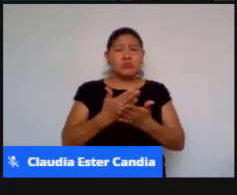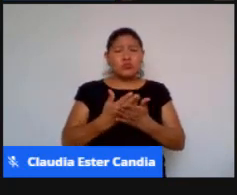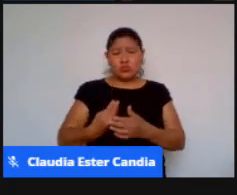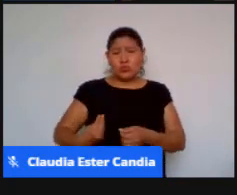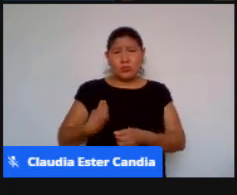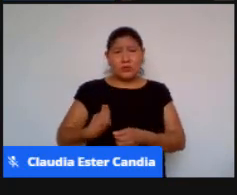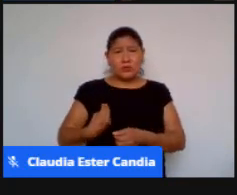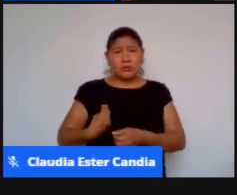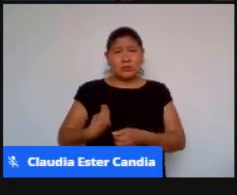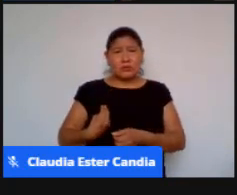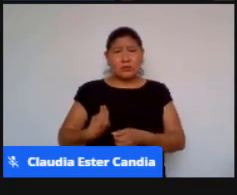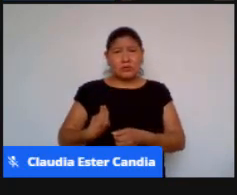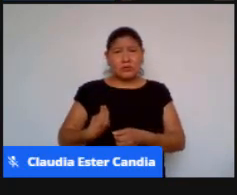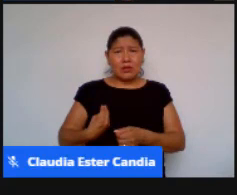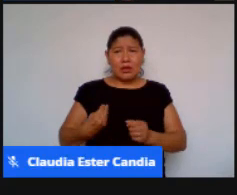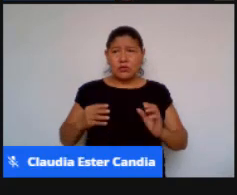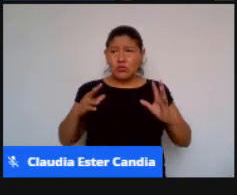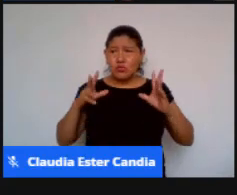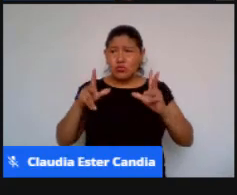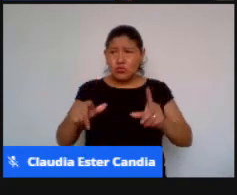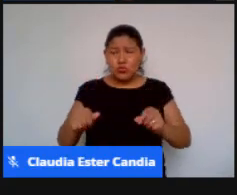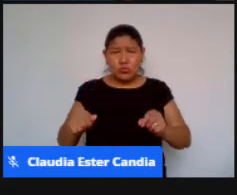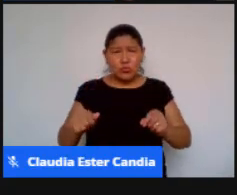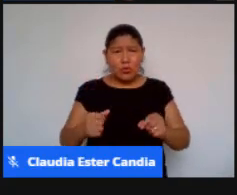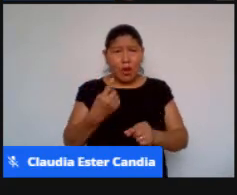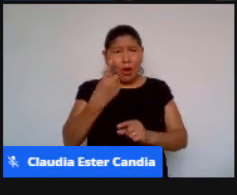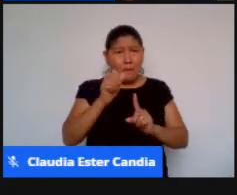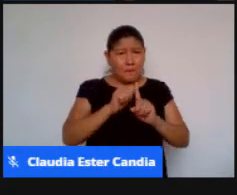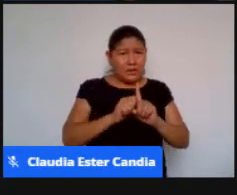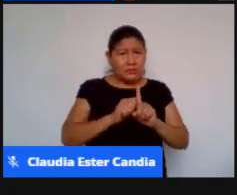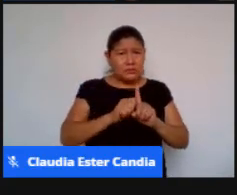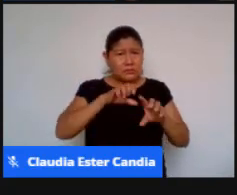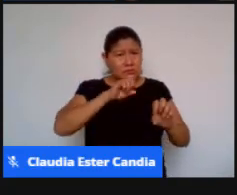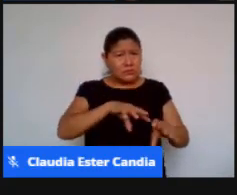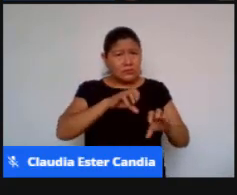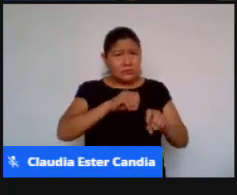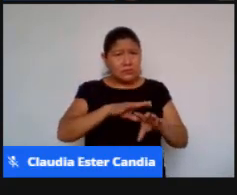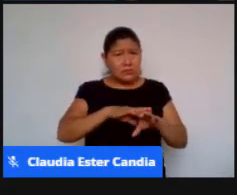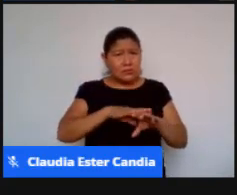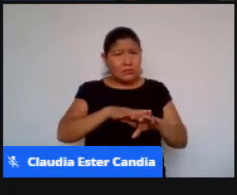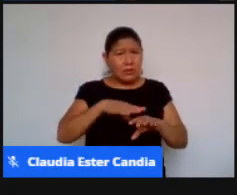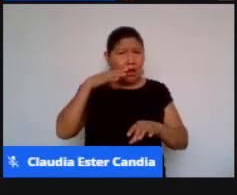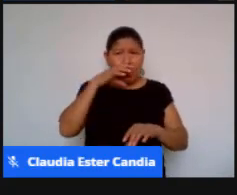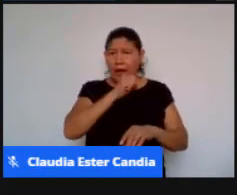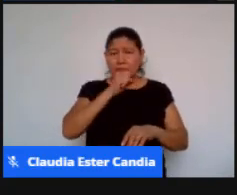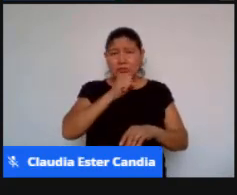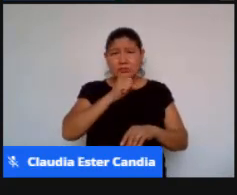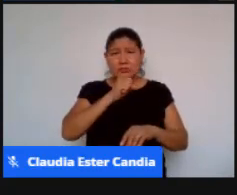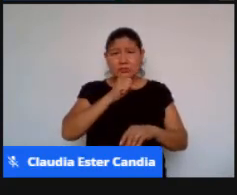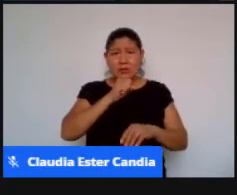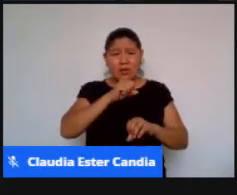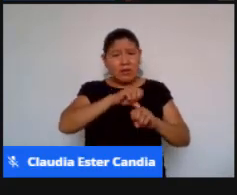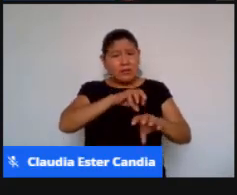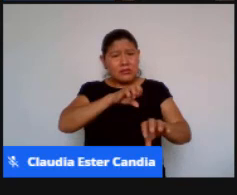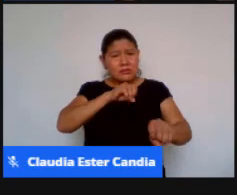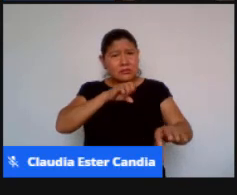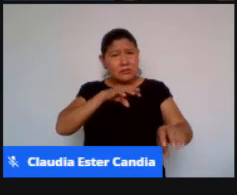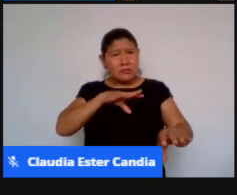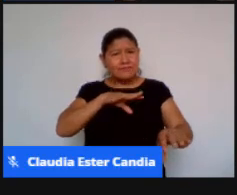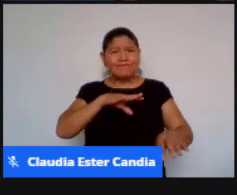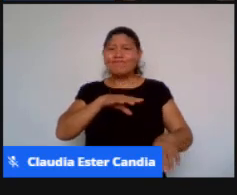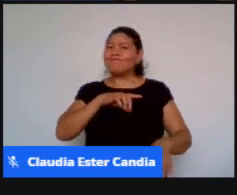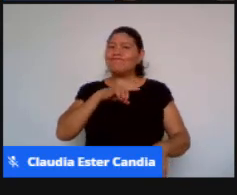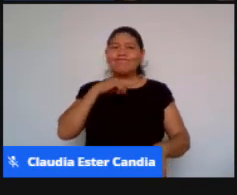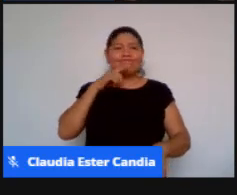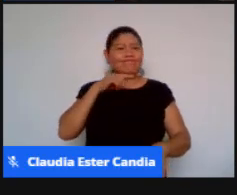aquele referencial curricular e querer fazer uma coisa remota que a gente fazia